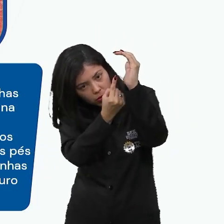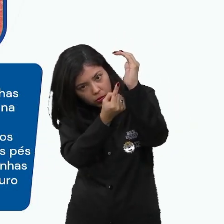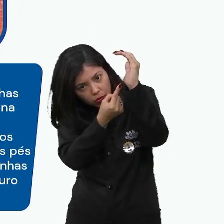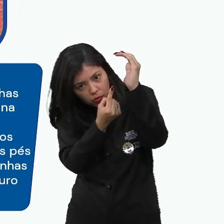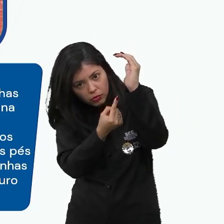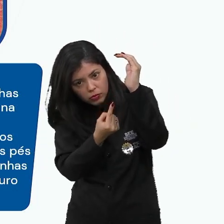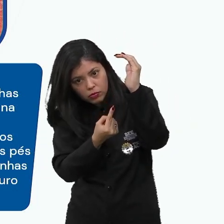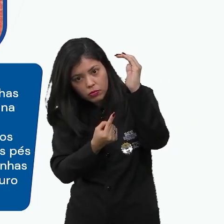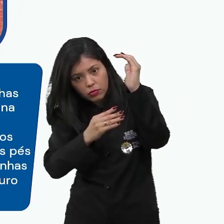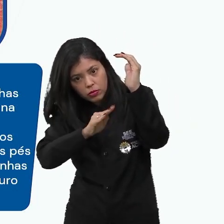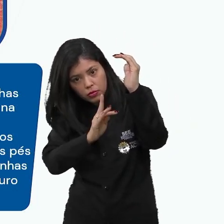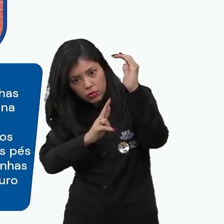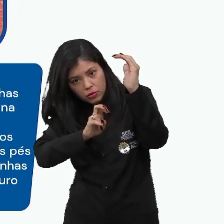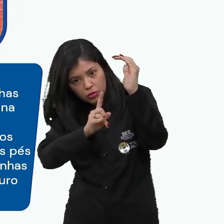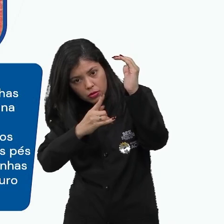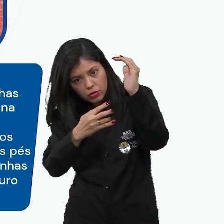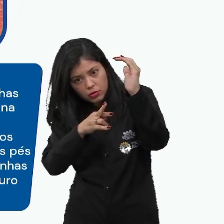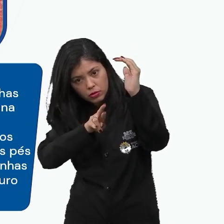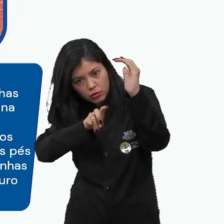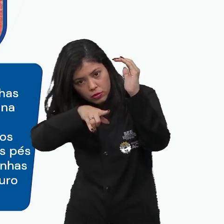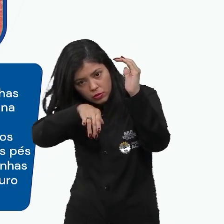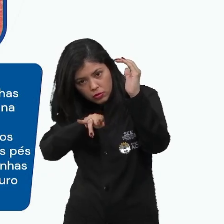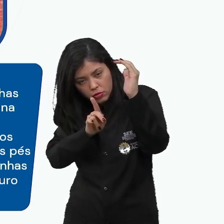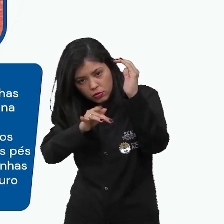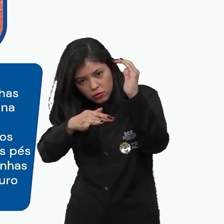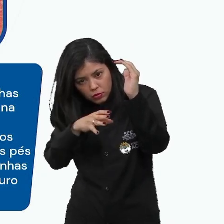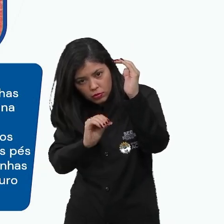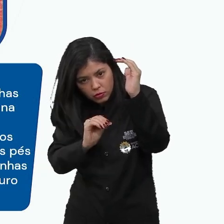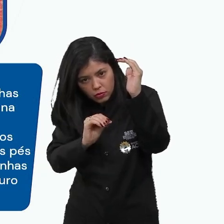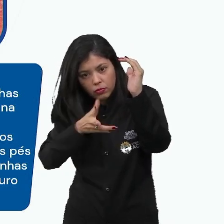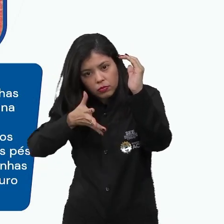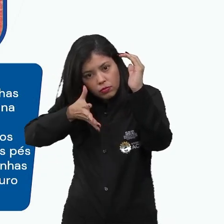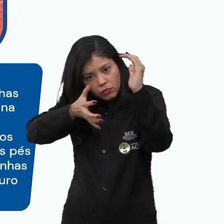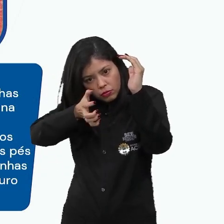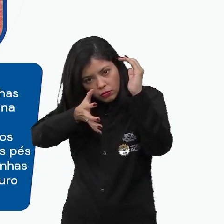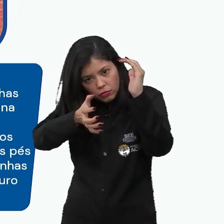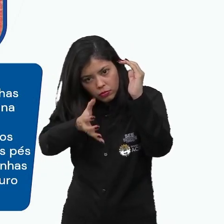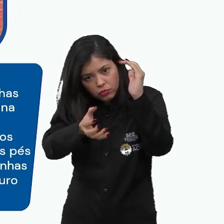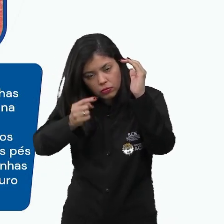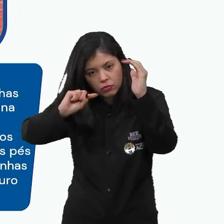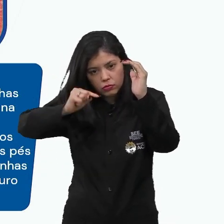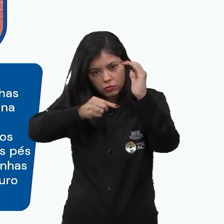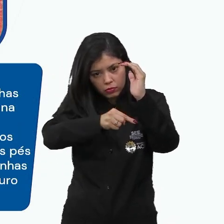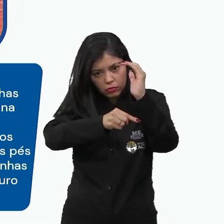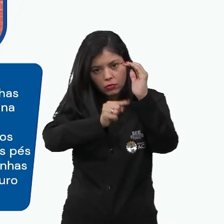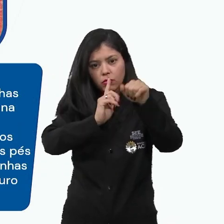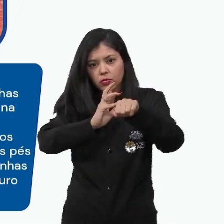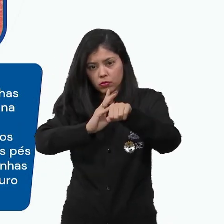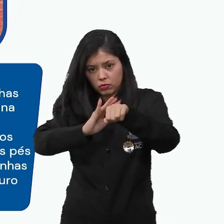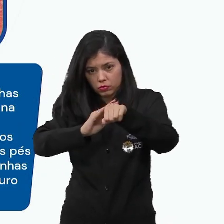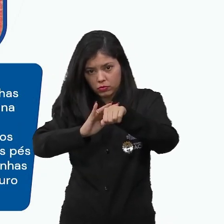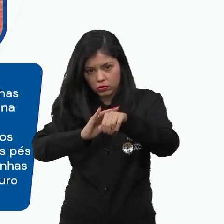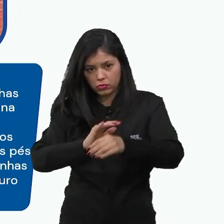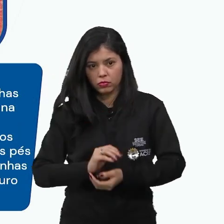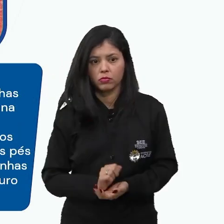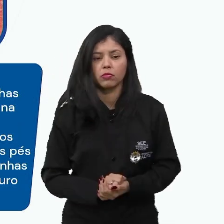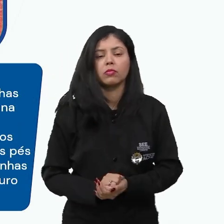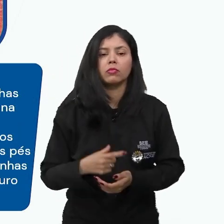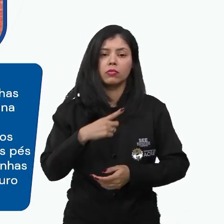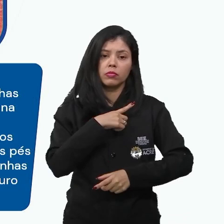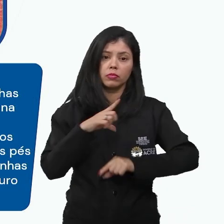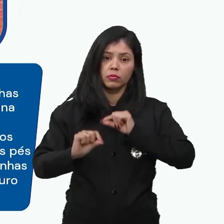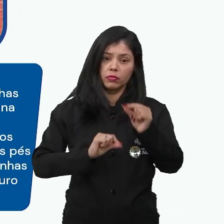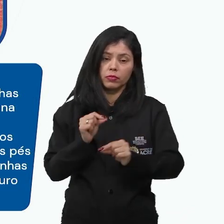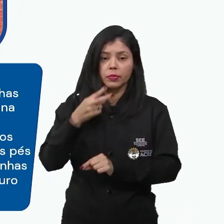tá, gente? Lembrando que a pneumonia, ela também pode ser causada por vírus, por bactérias e também por fungos. Então, aqui,